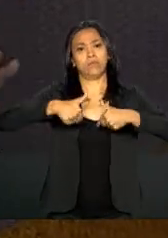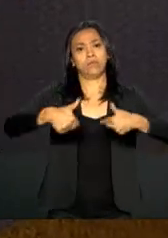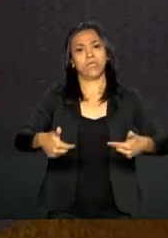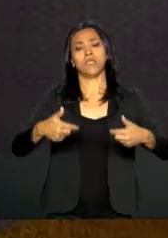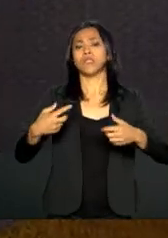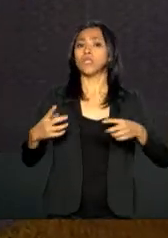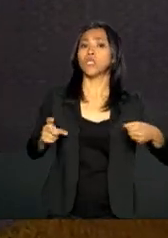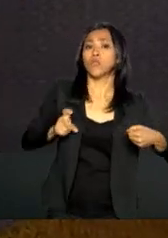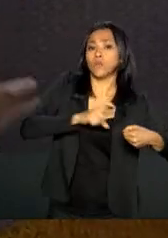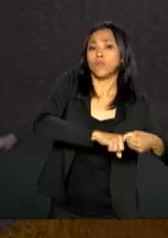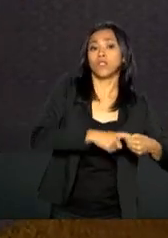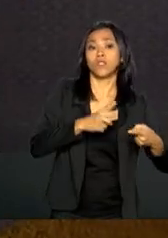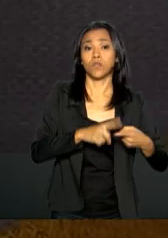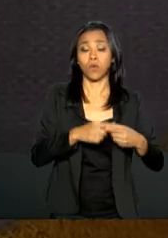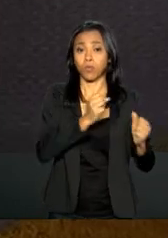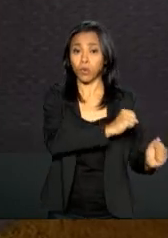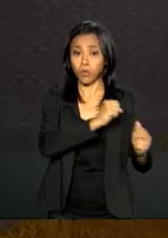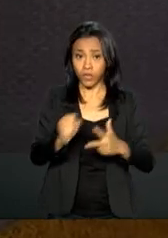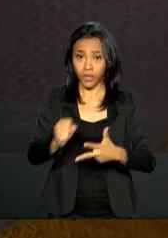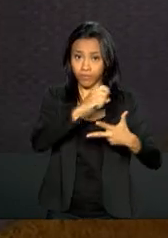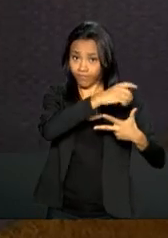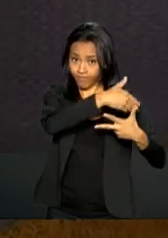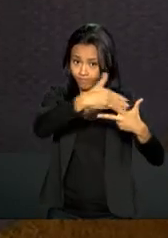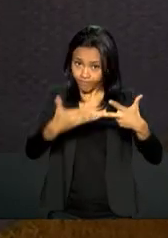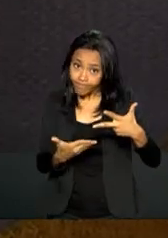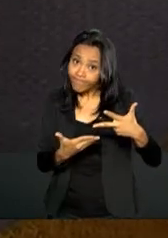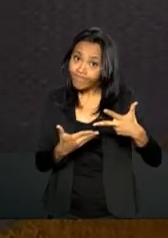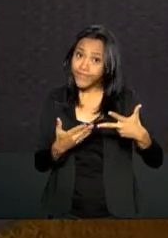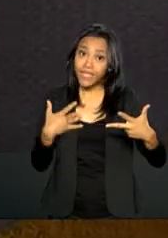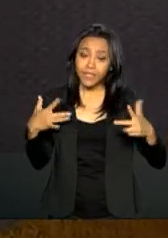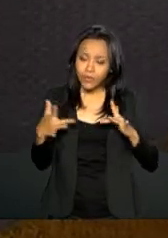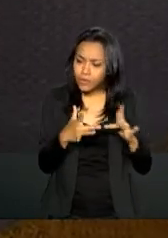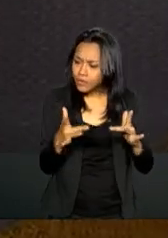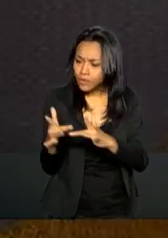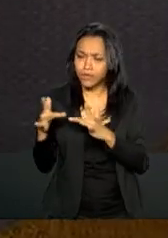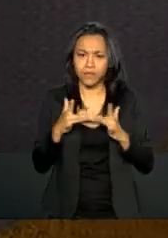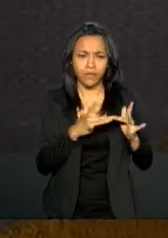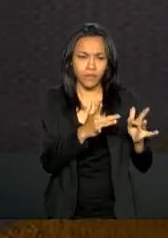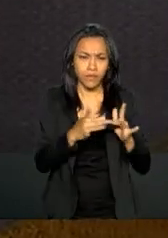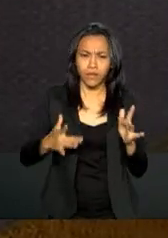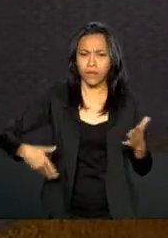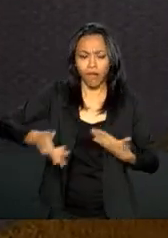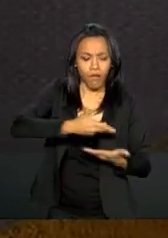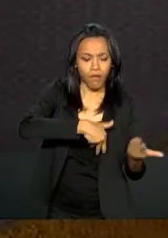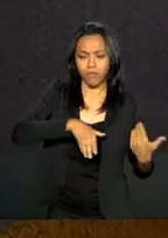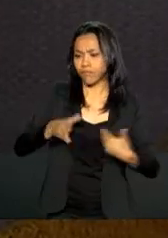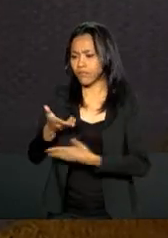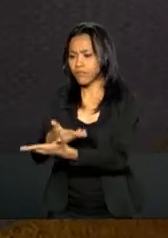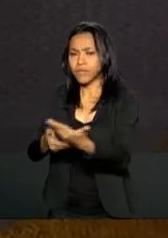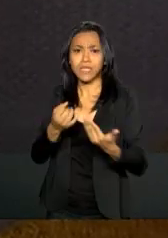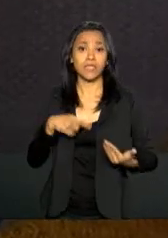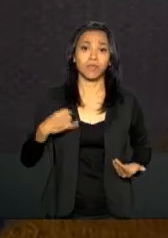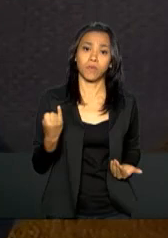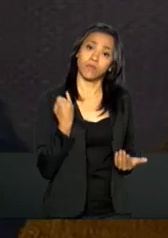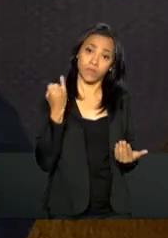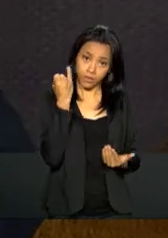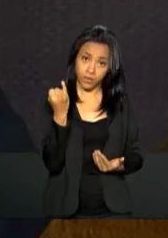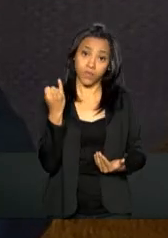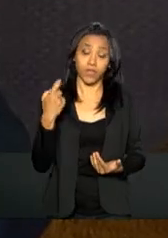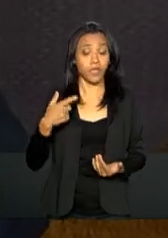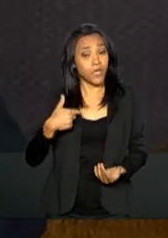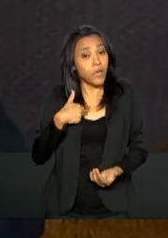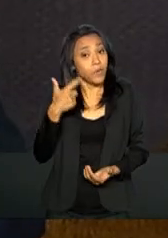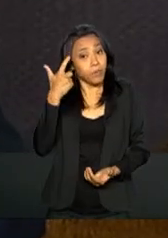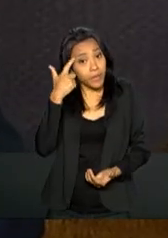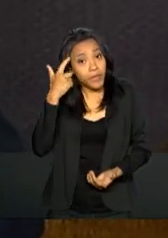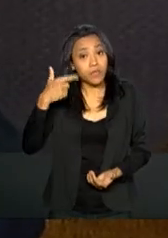executivo com o legislativo com o judiciário esta esta harmonização é importante eu penso e aqui é uma homenagem que eu